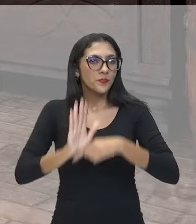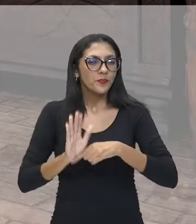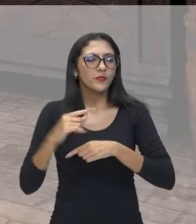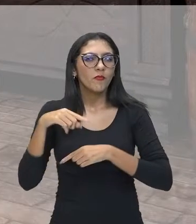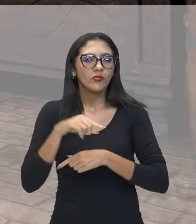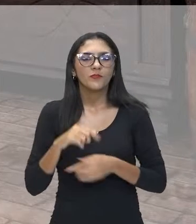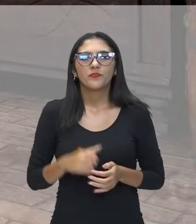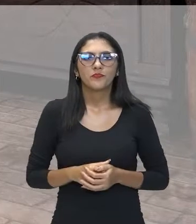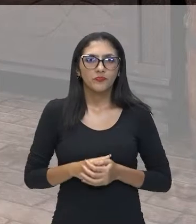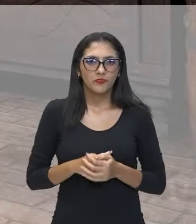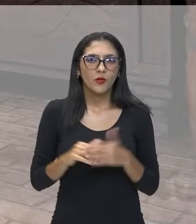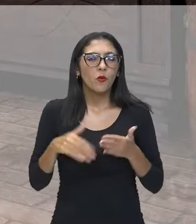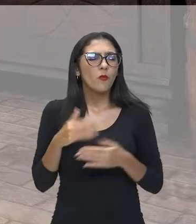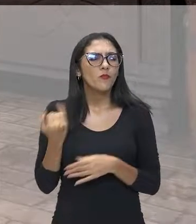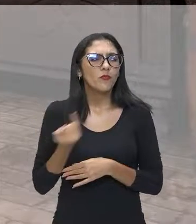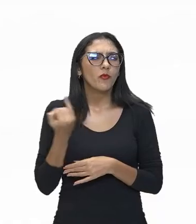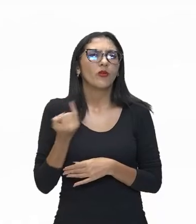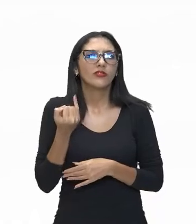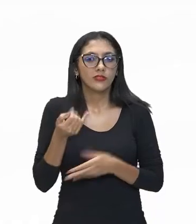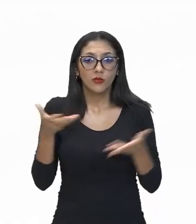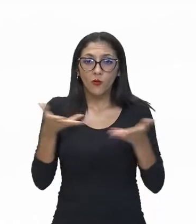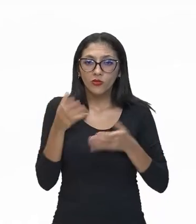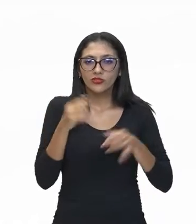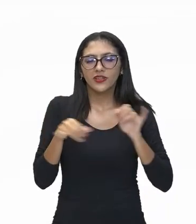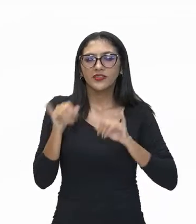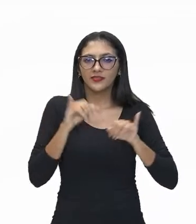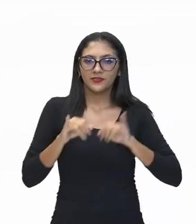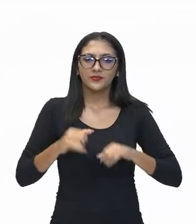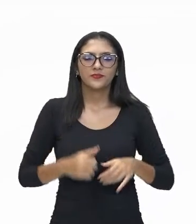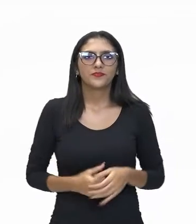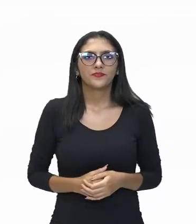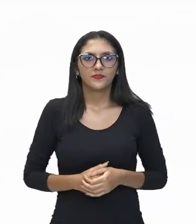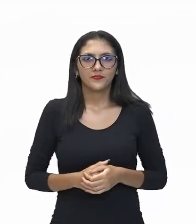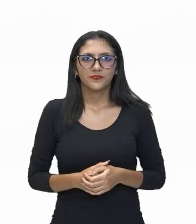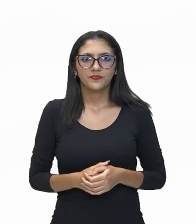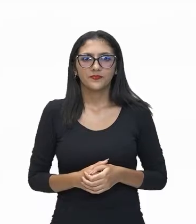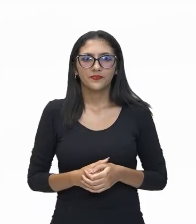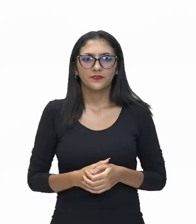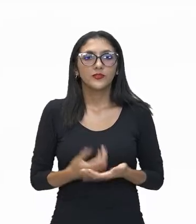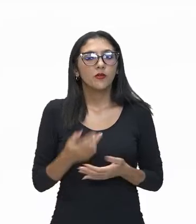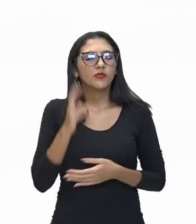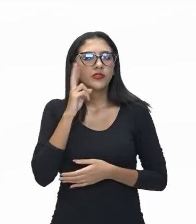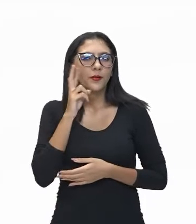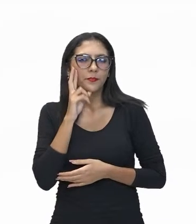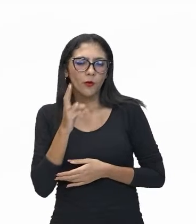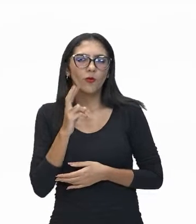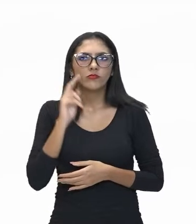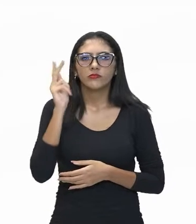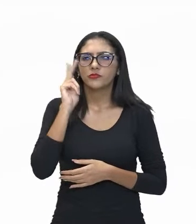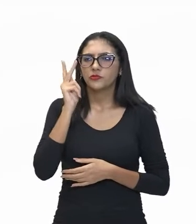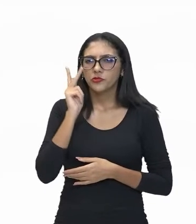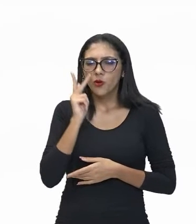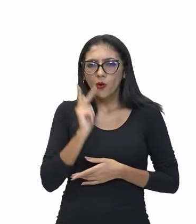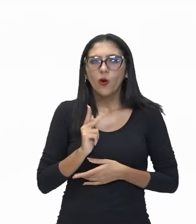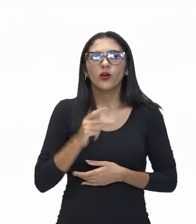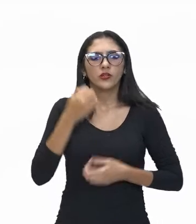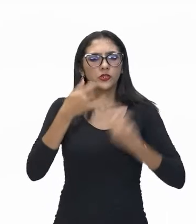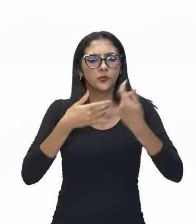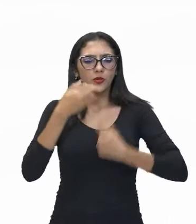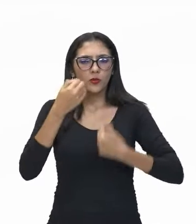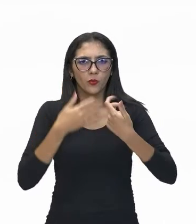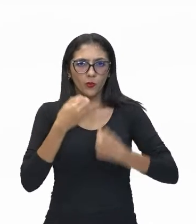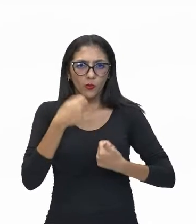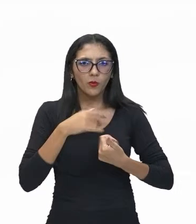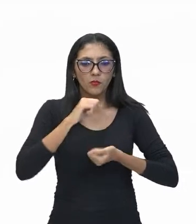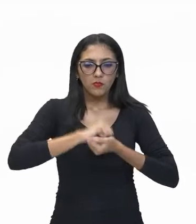a importância da química para os dias de hoje. Então, a gente reforçou aqui um pouquinho da história, falou dos alquimistas, mas agora vamos